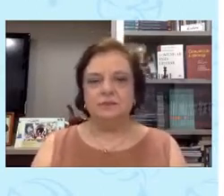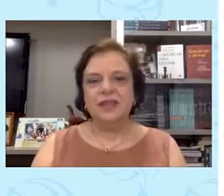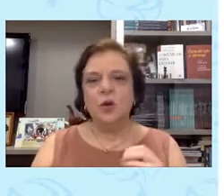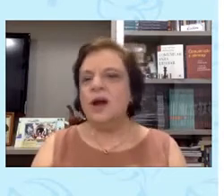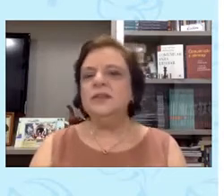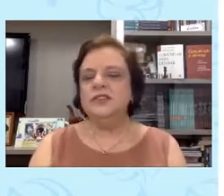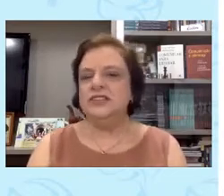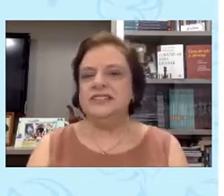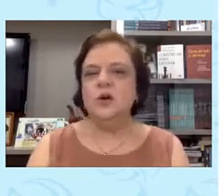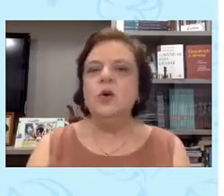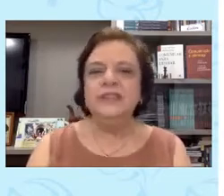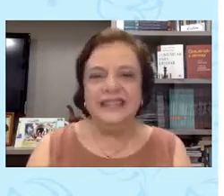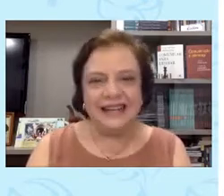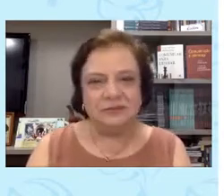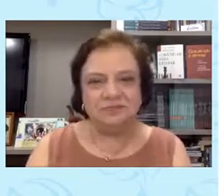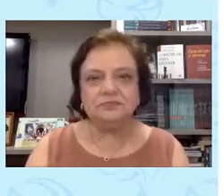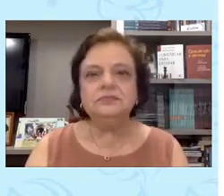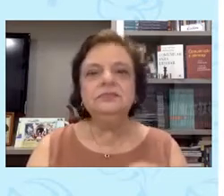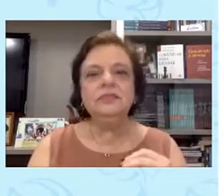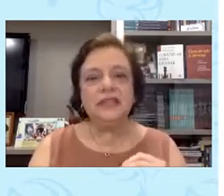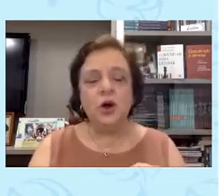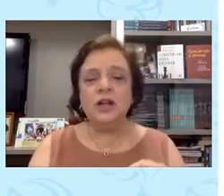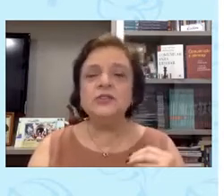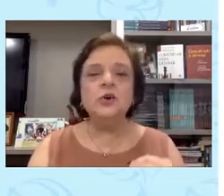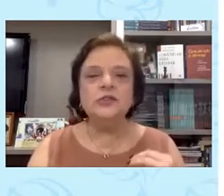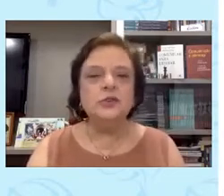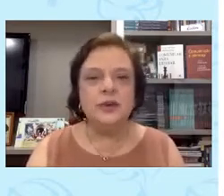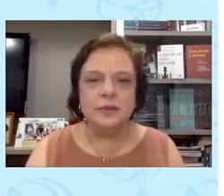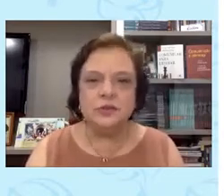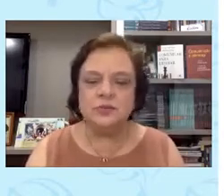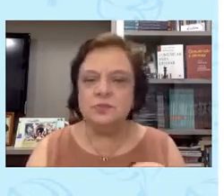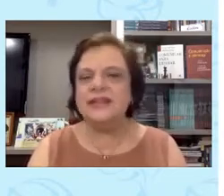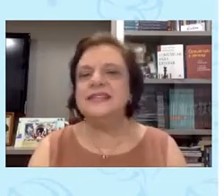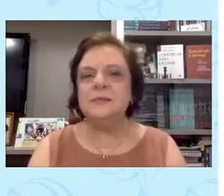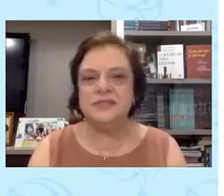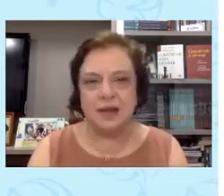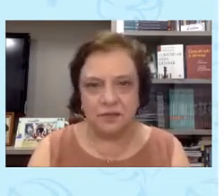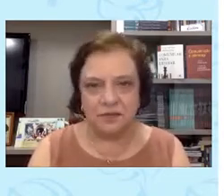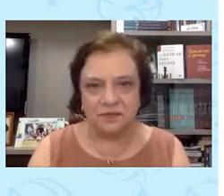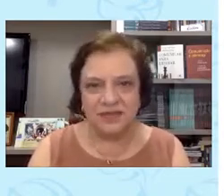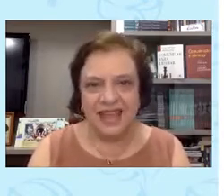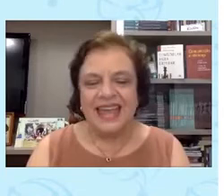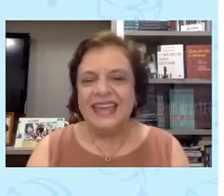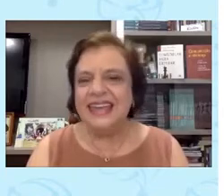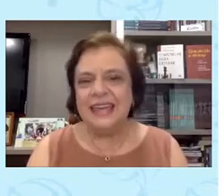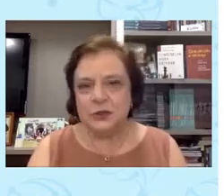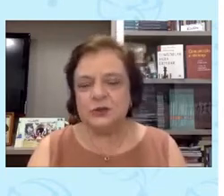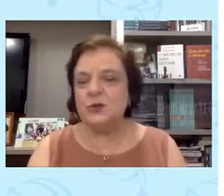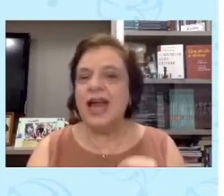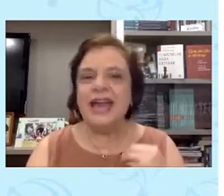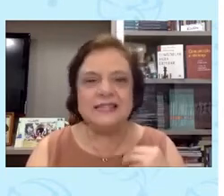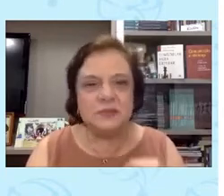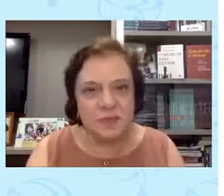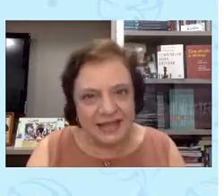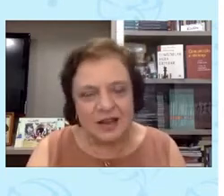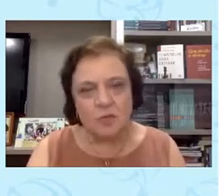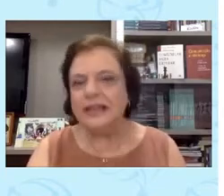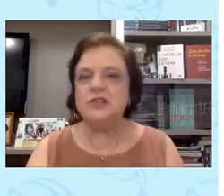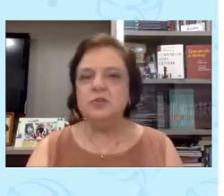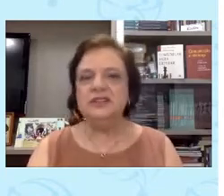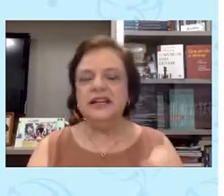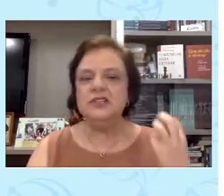Então, veja, quando a gente se comunica, nós construímos percepção. E isso é